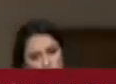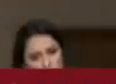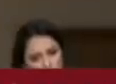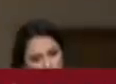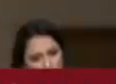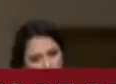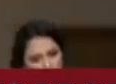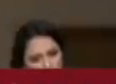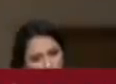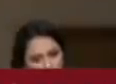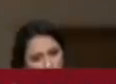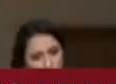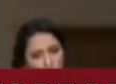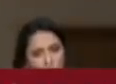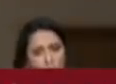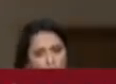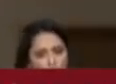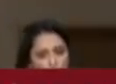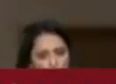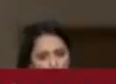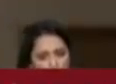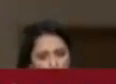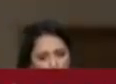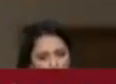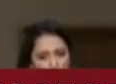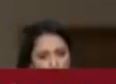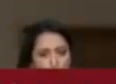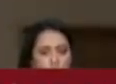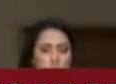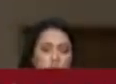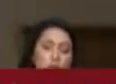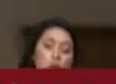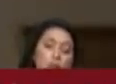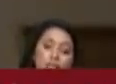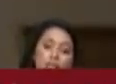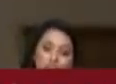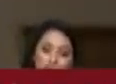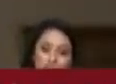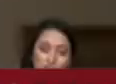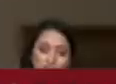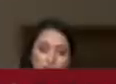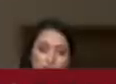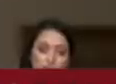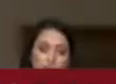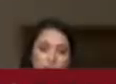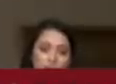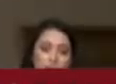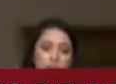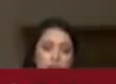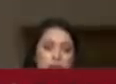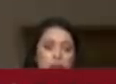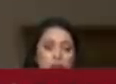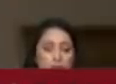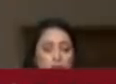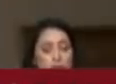primeiros arroubos contra ministros do STF, especificamente contra Alexandre de Moraes, ter sido feita às 11 da noite,